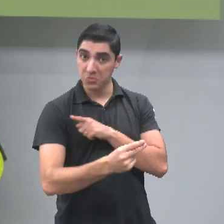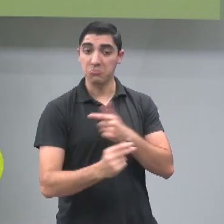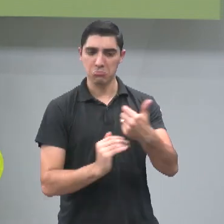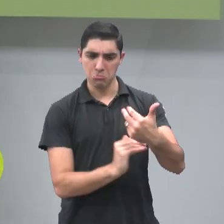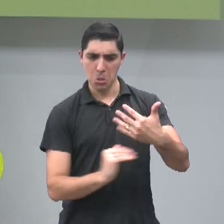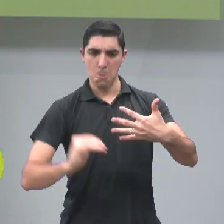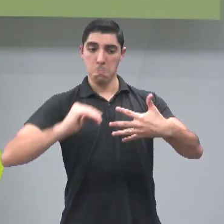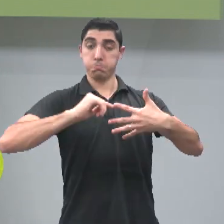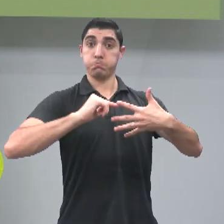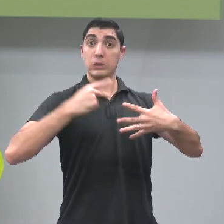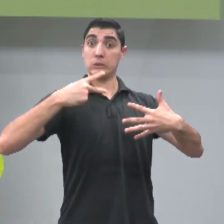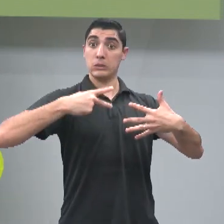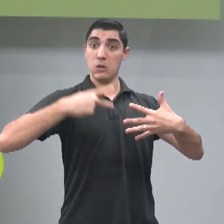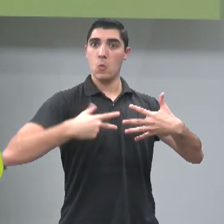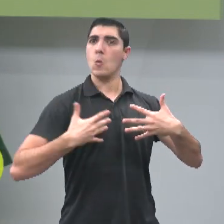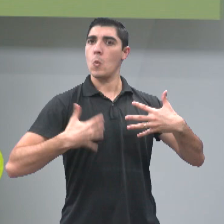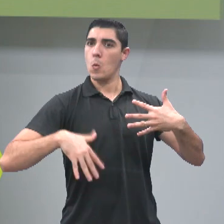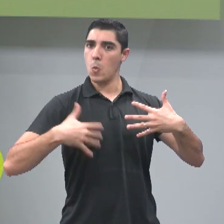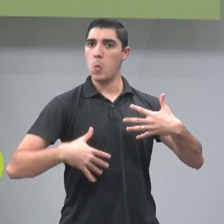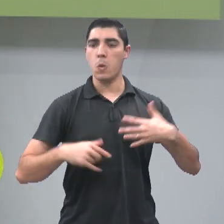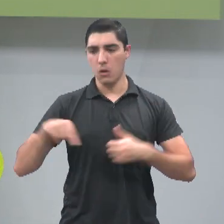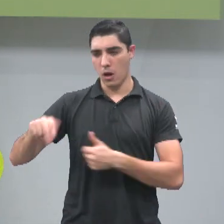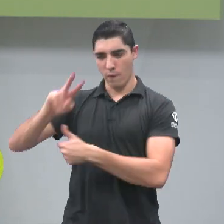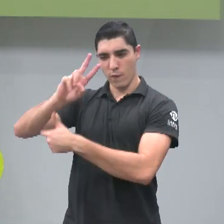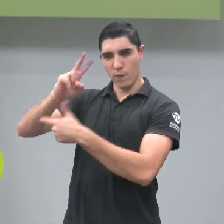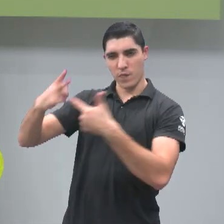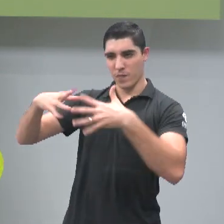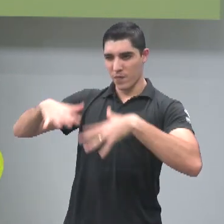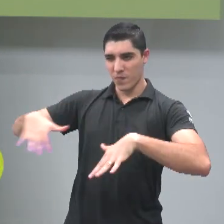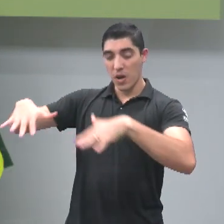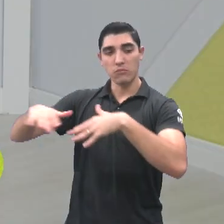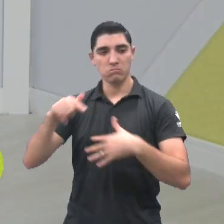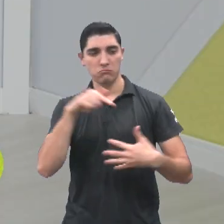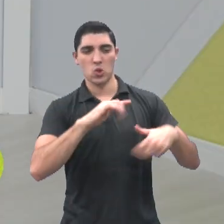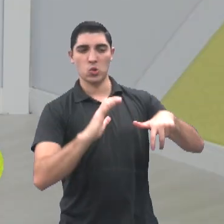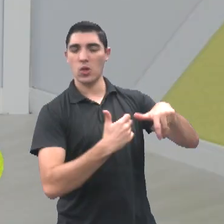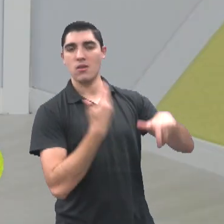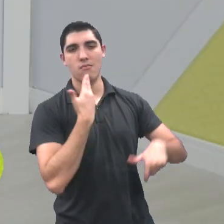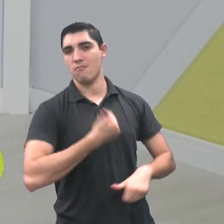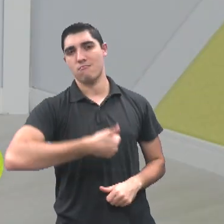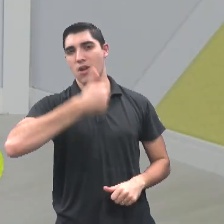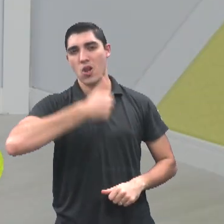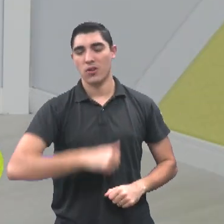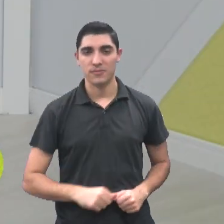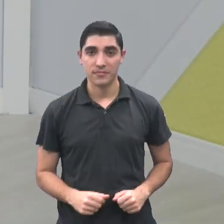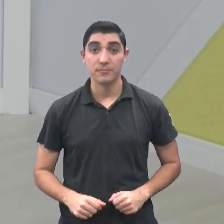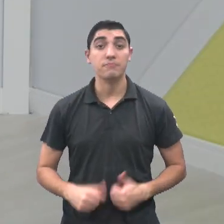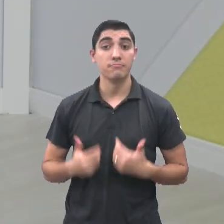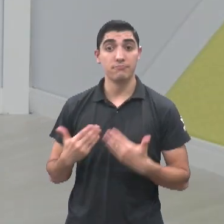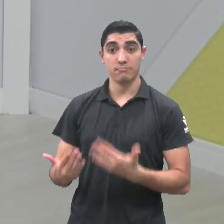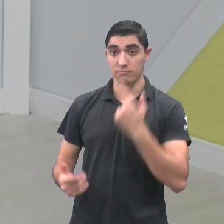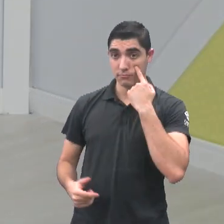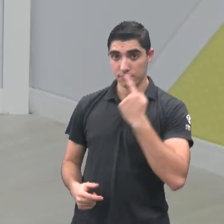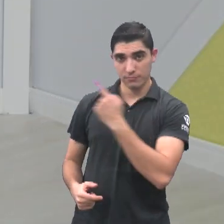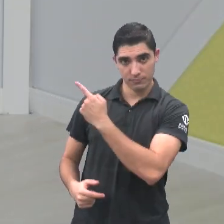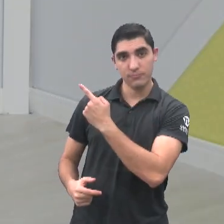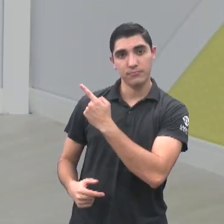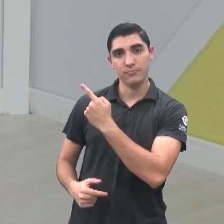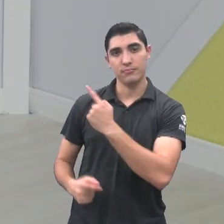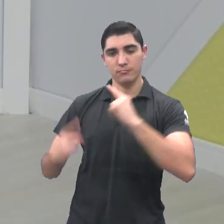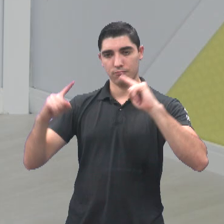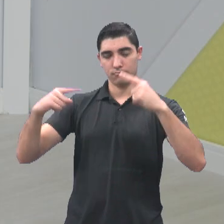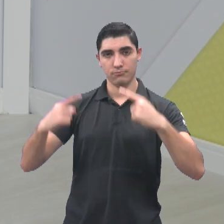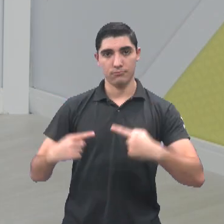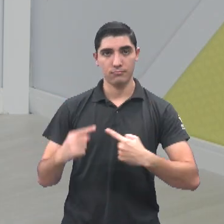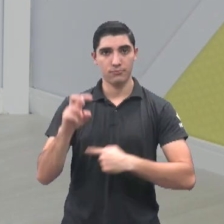da tabela. Acho que dos times do Vale aí o joseense vai se destacando com a melhor campanha. Matheus, coloca pra gente os jogos da quinta rodada do Campeonato Paulista da Série